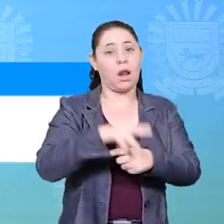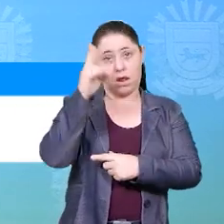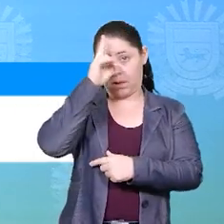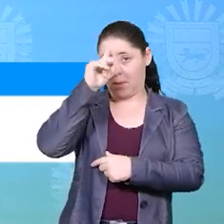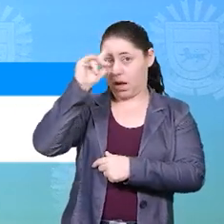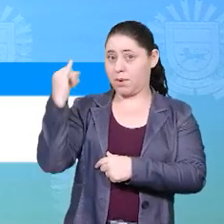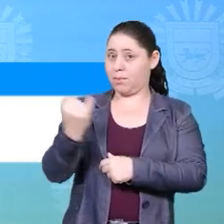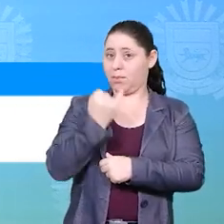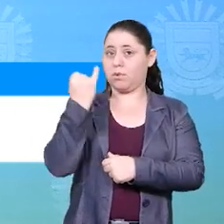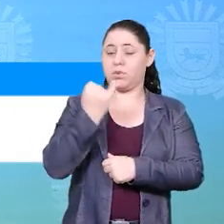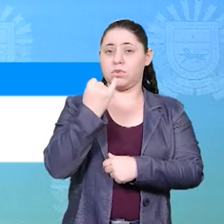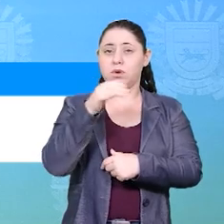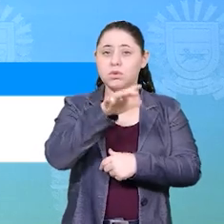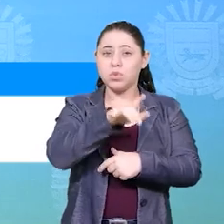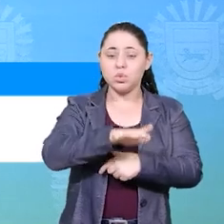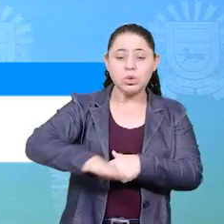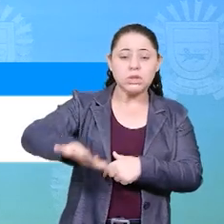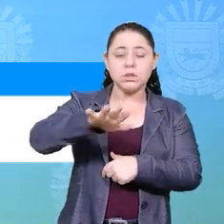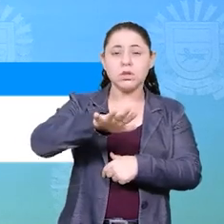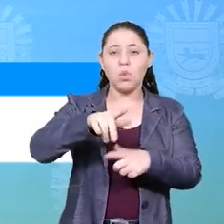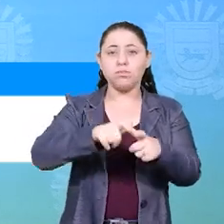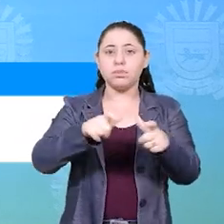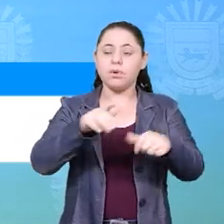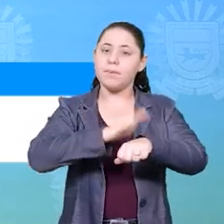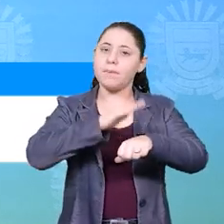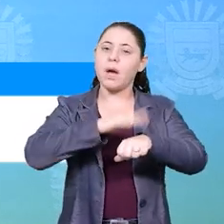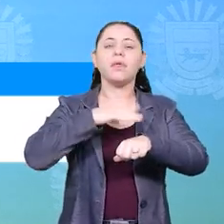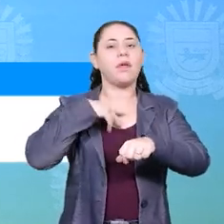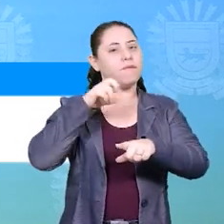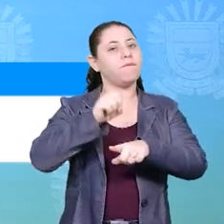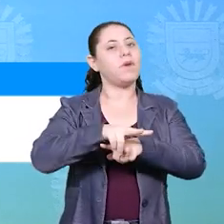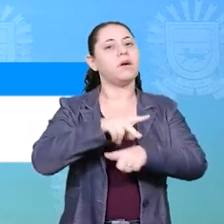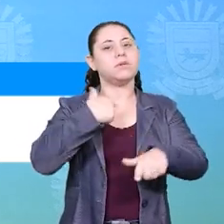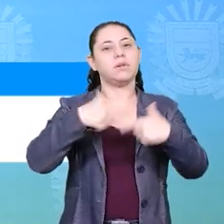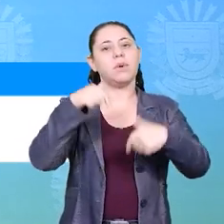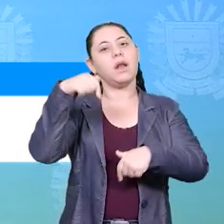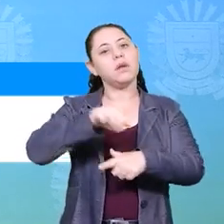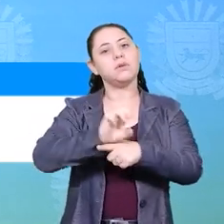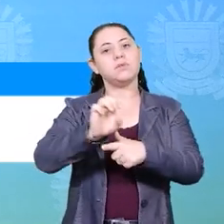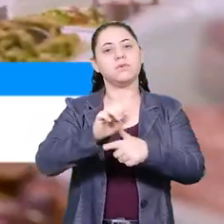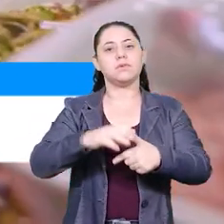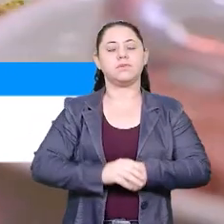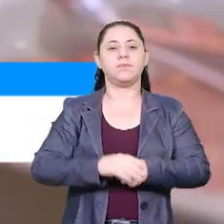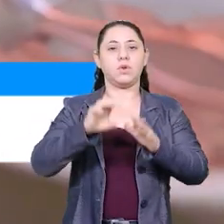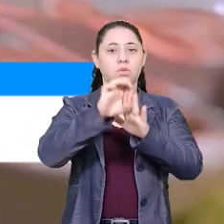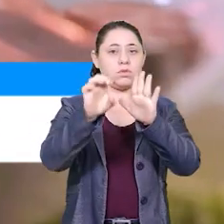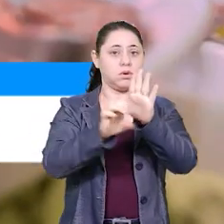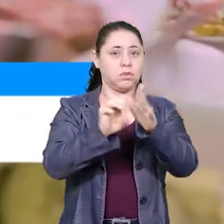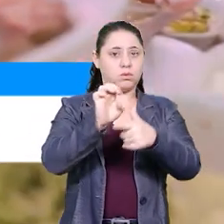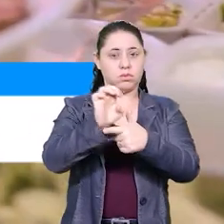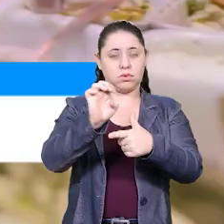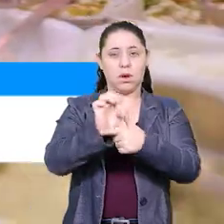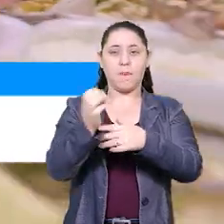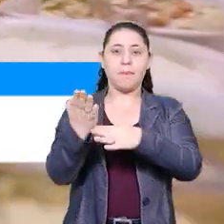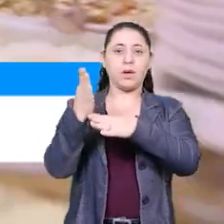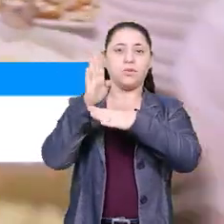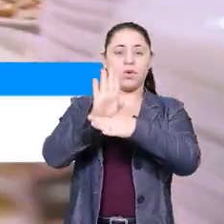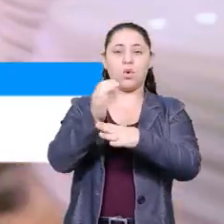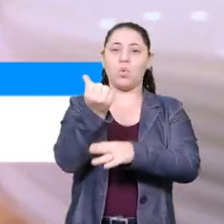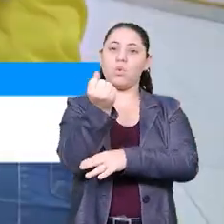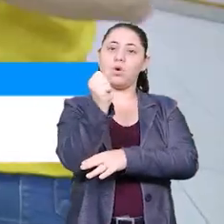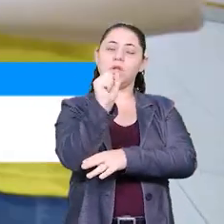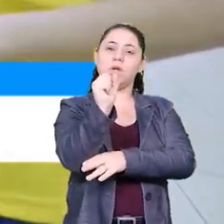e tem que lembrar que esse é um setor importantíssimo que mais um dos mais que geram empregos o estatuto Estadual